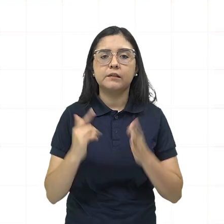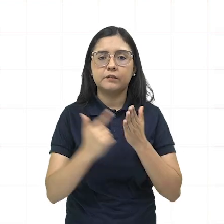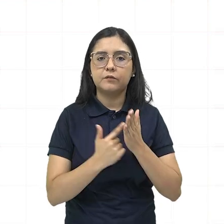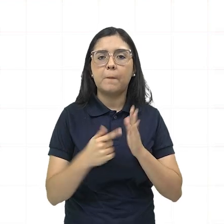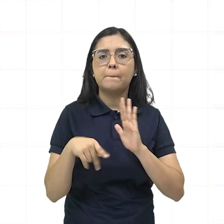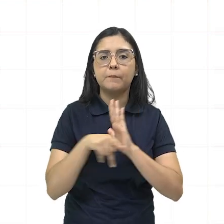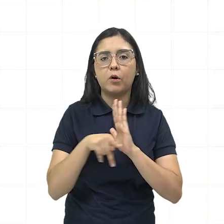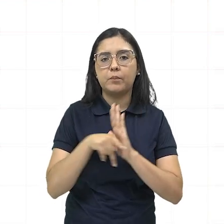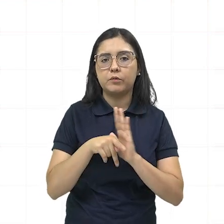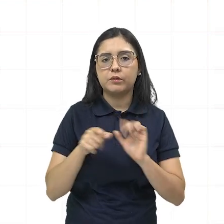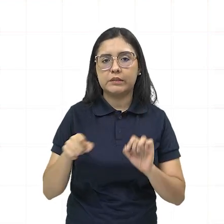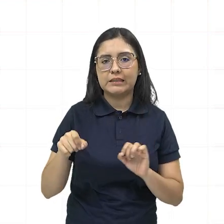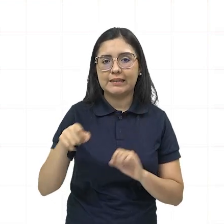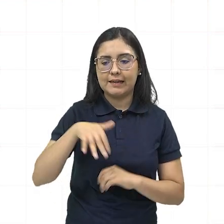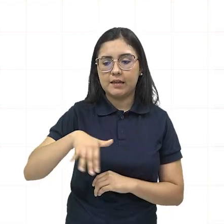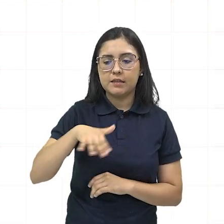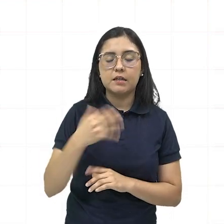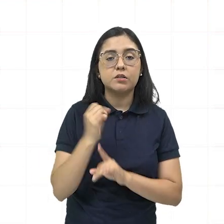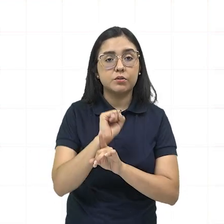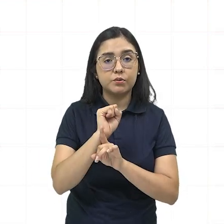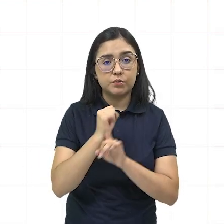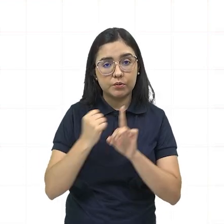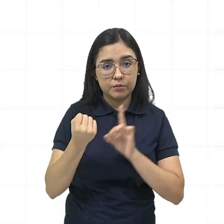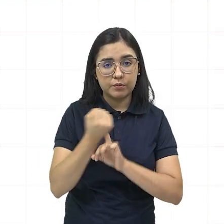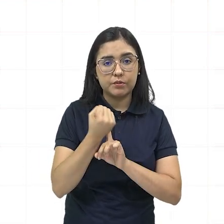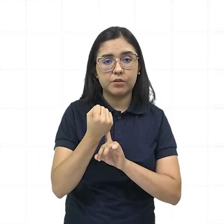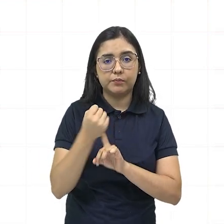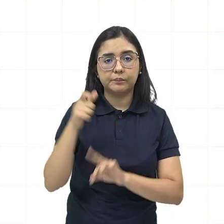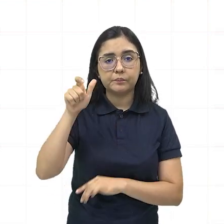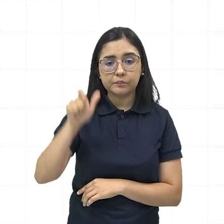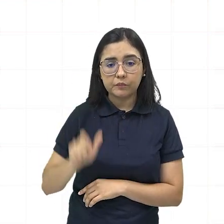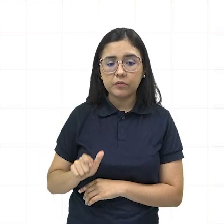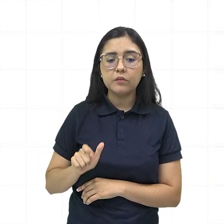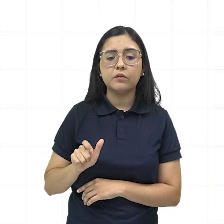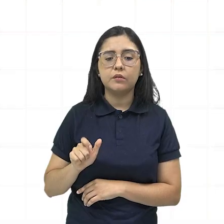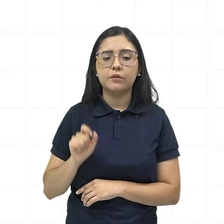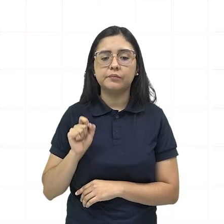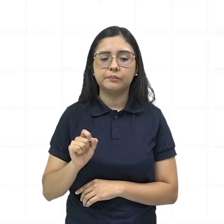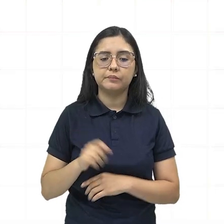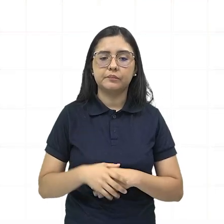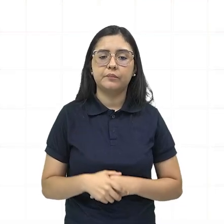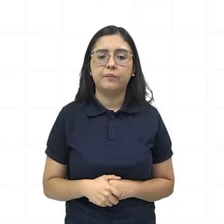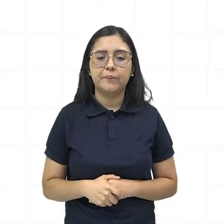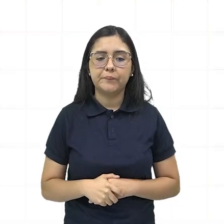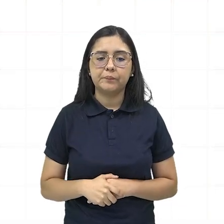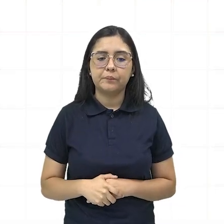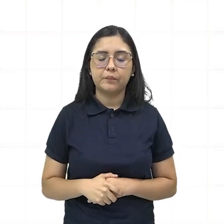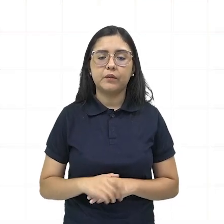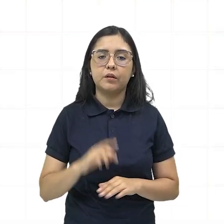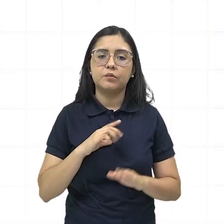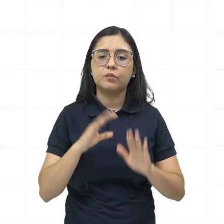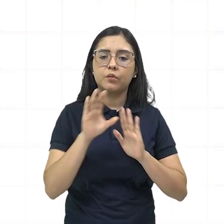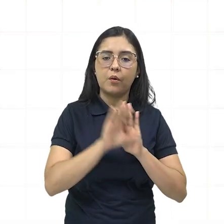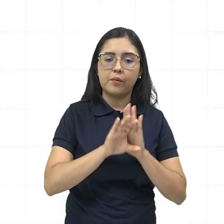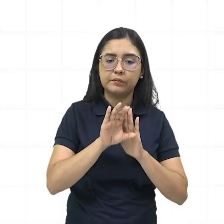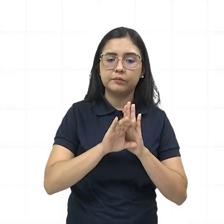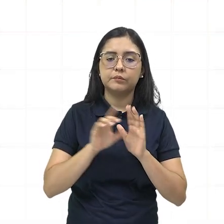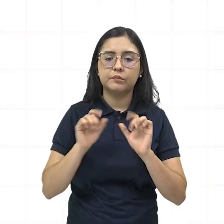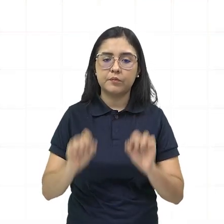da sociologia, tá bem? Então, ele é associado a ele o conceito